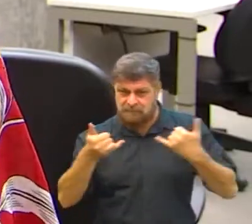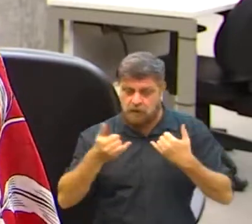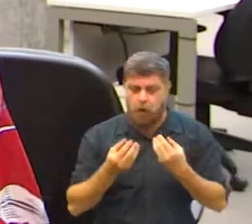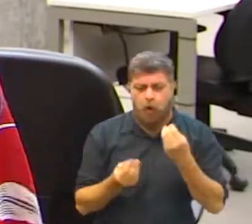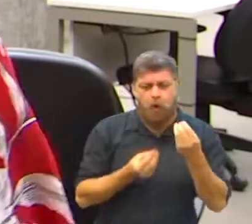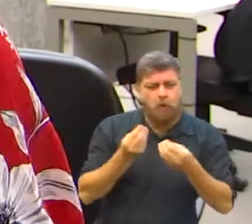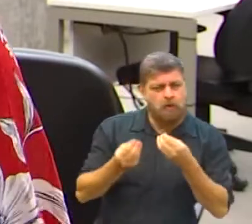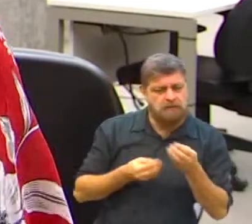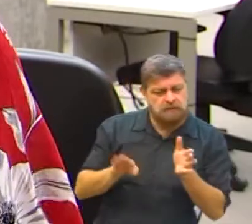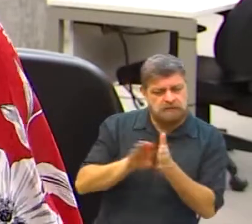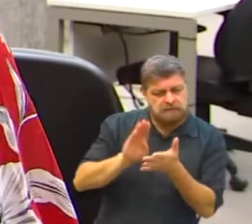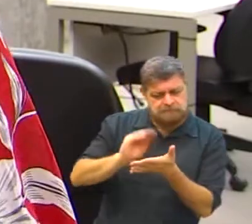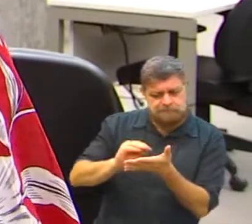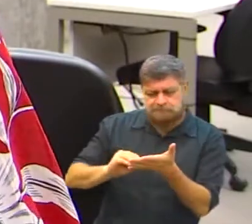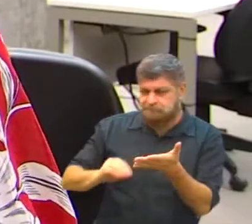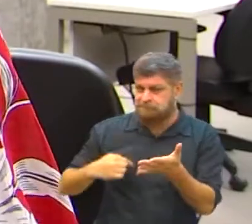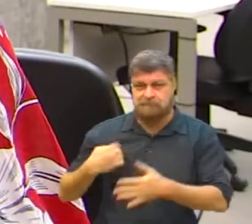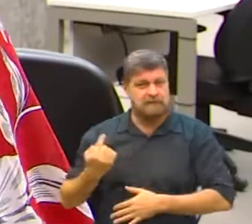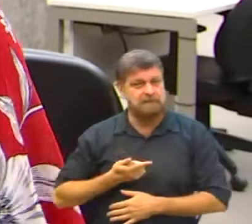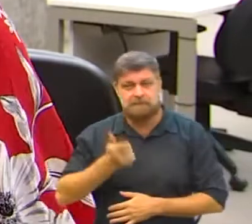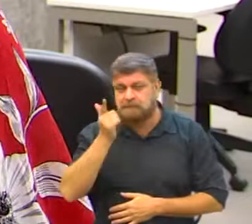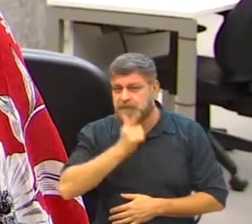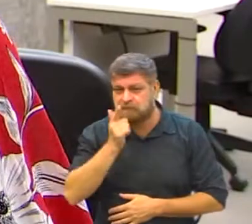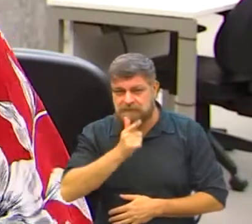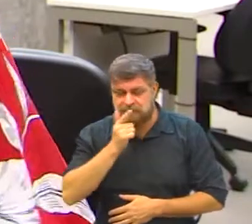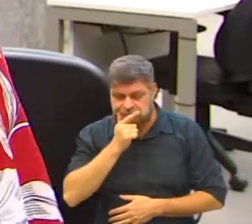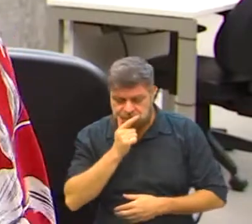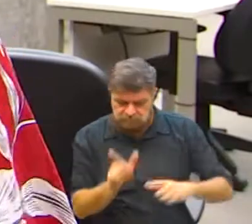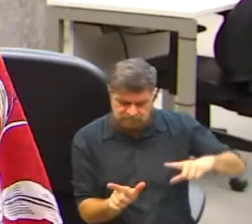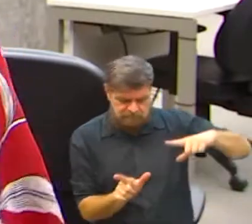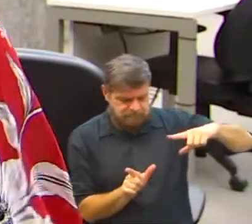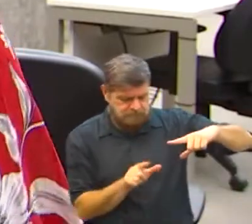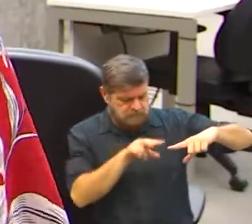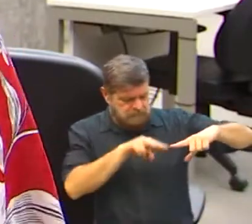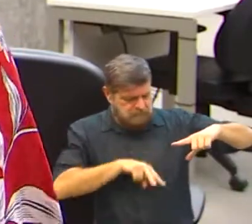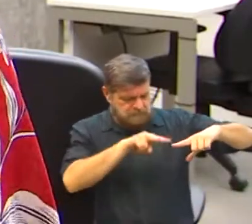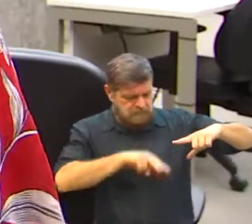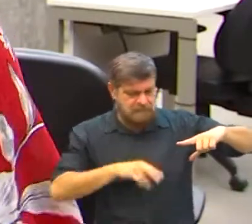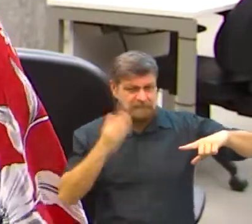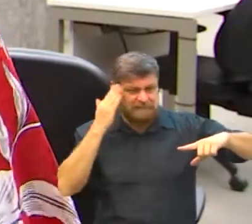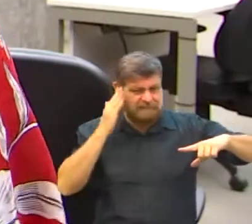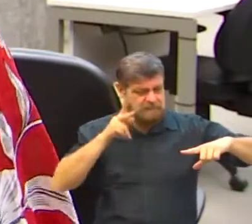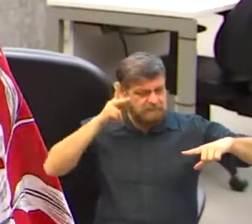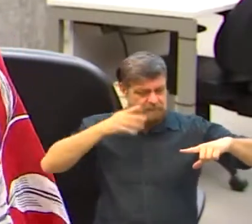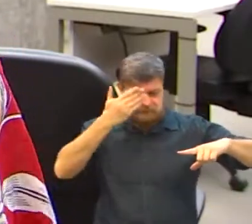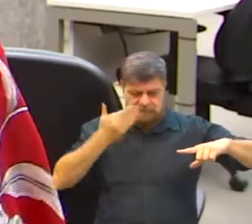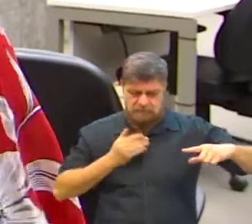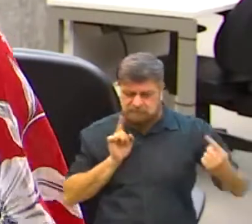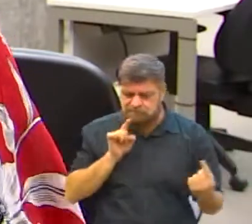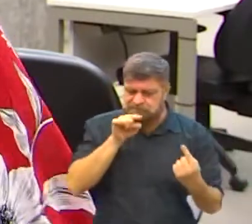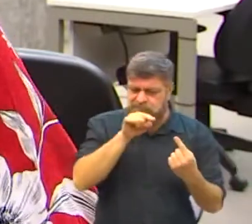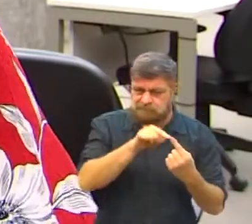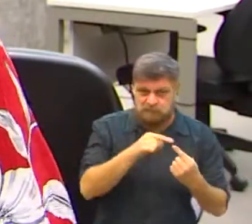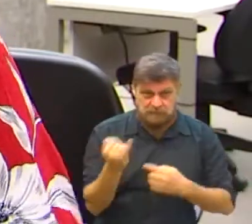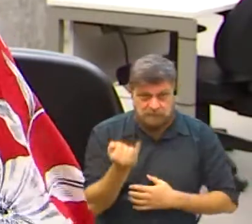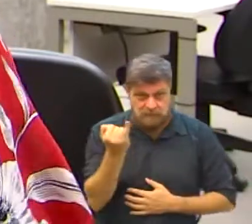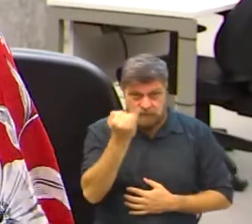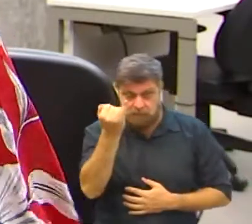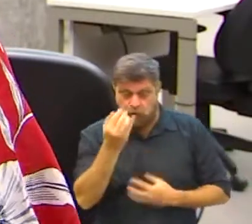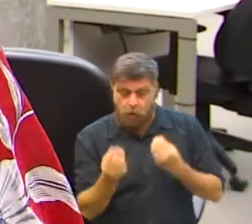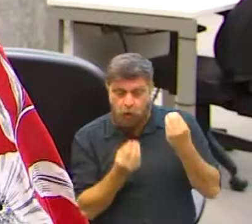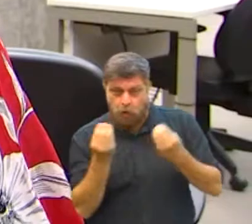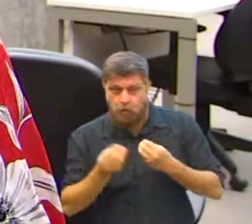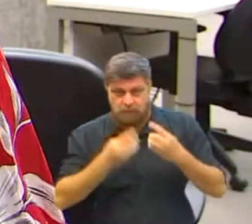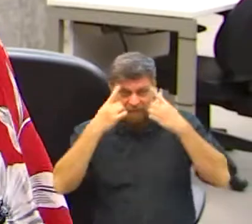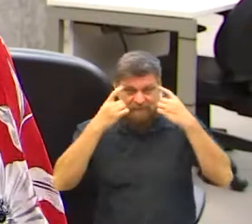informações ou não chegam, ou a gente não consegue, de fato, ter acesso a elas para que a gente possa desenvolver as políticas públicas